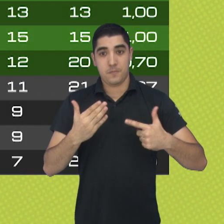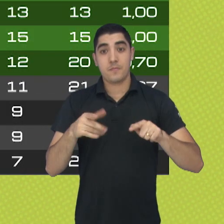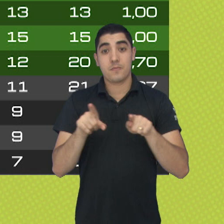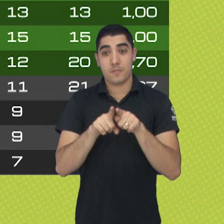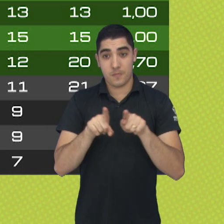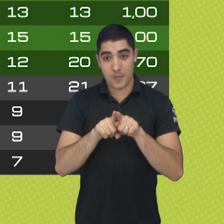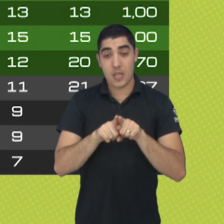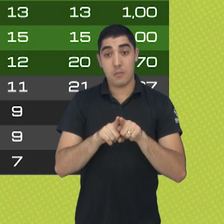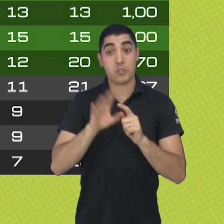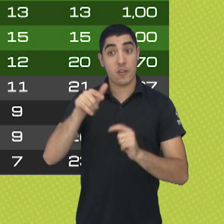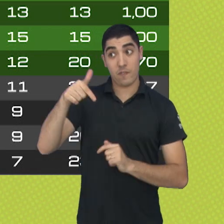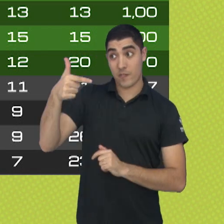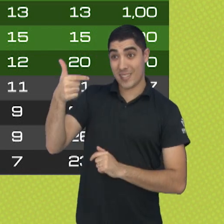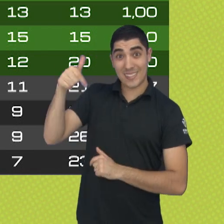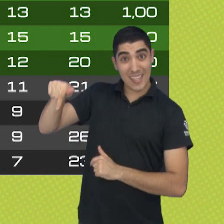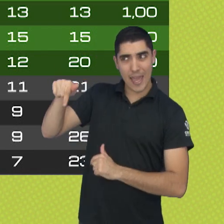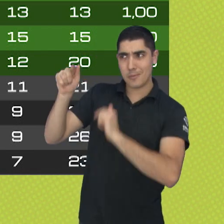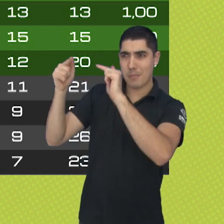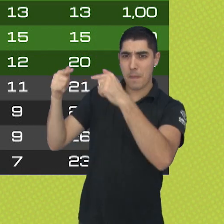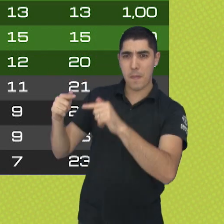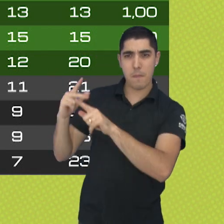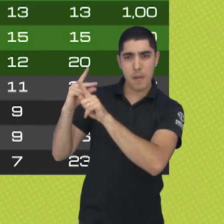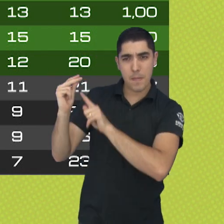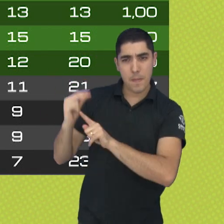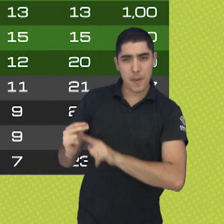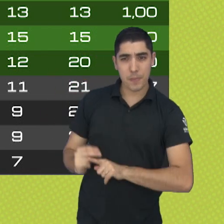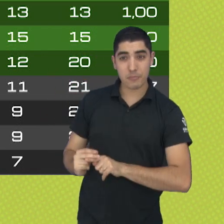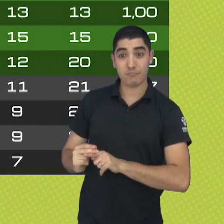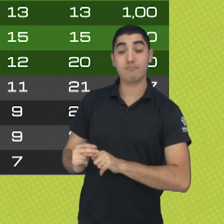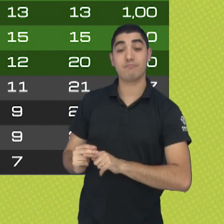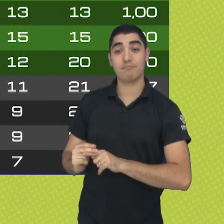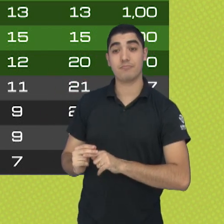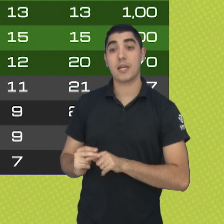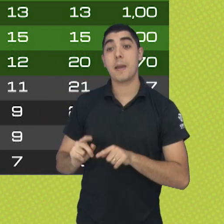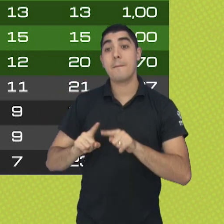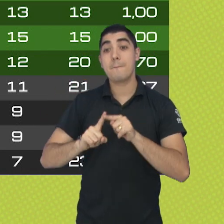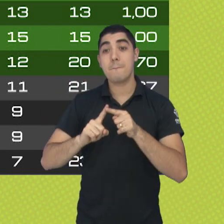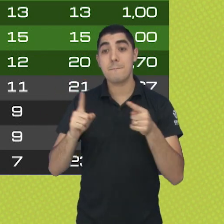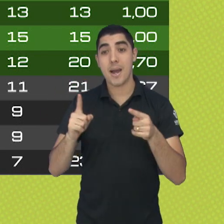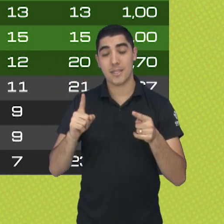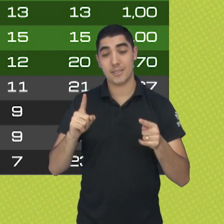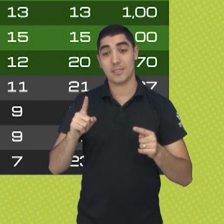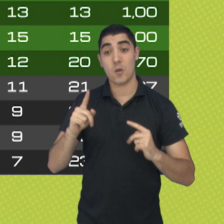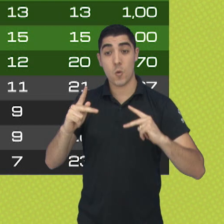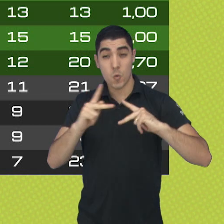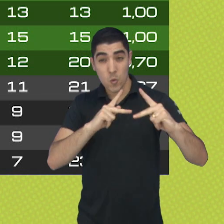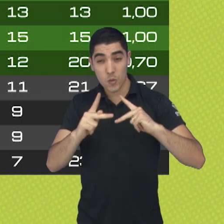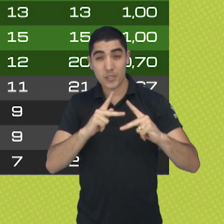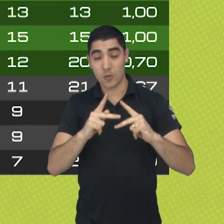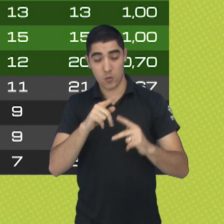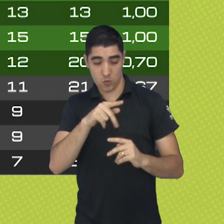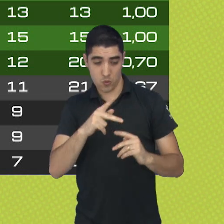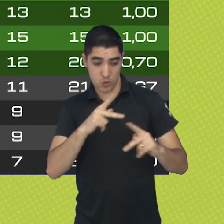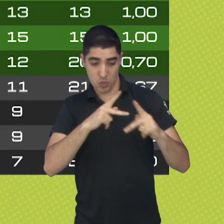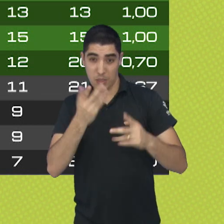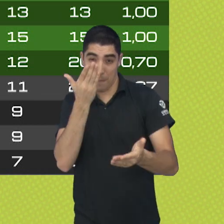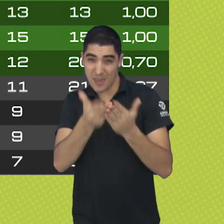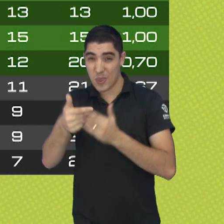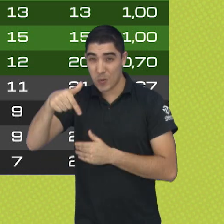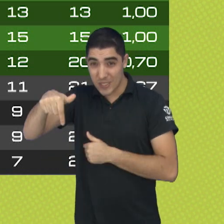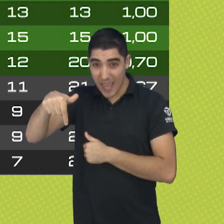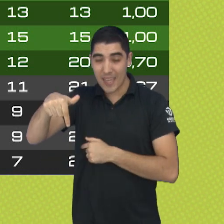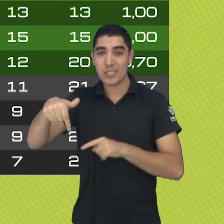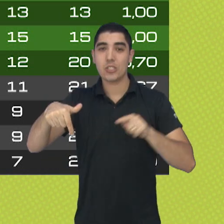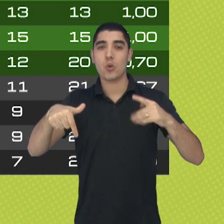sets vencidos. A diferença é que, ó, nos saldos, nos sets contra, o Cruzeiro perdeu 4, o São José perdeu 7. Aí